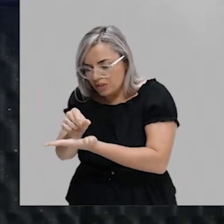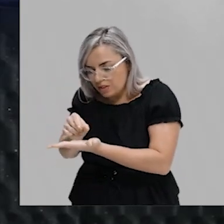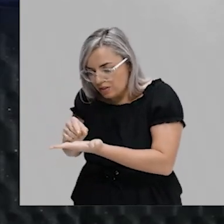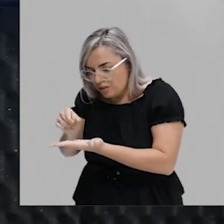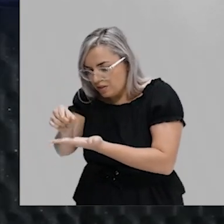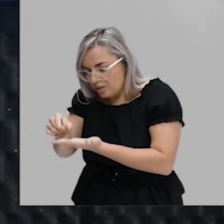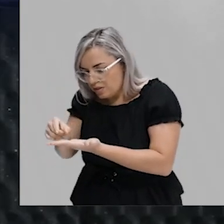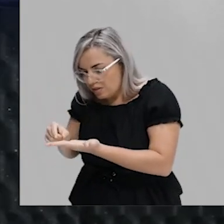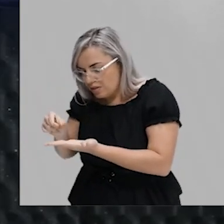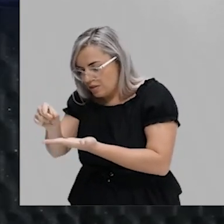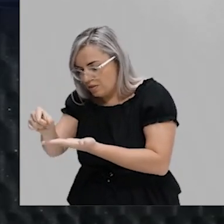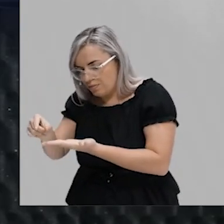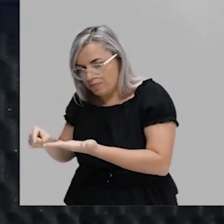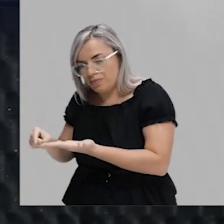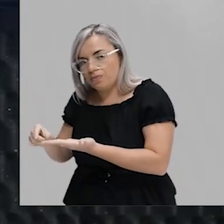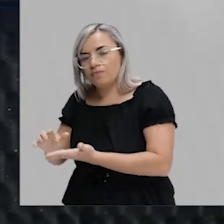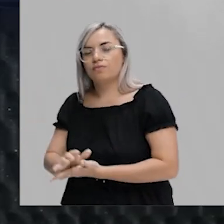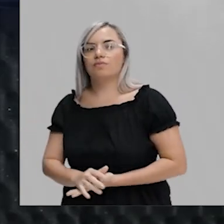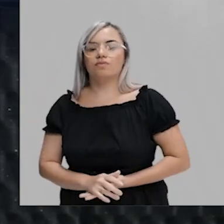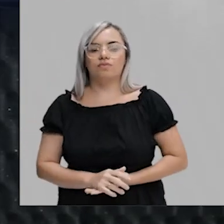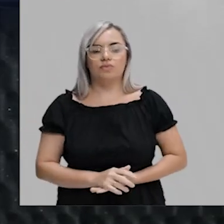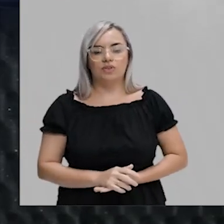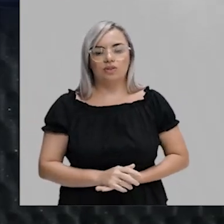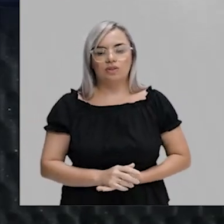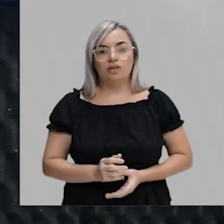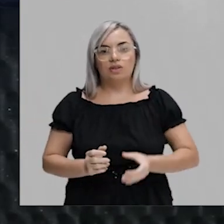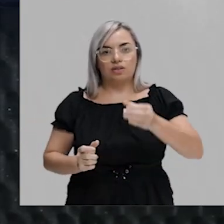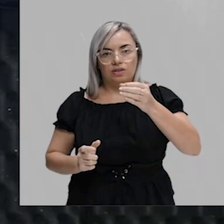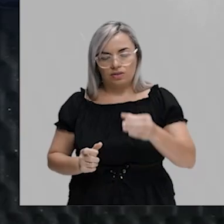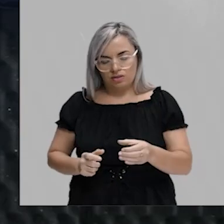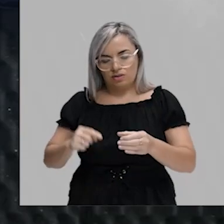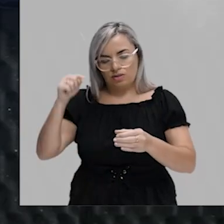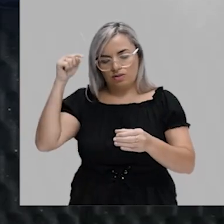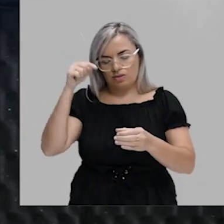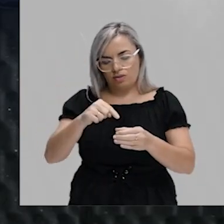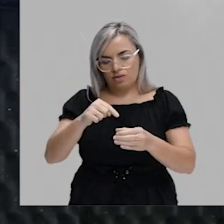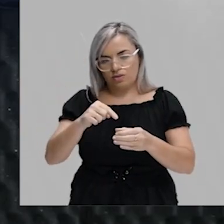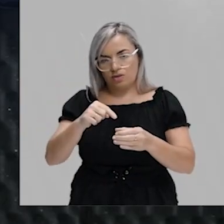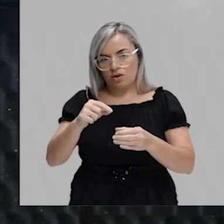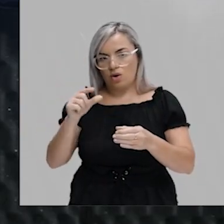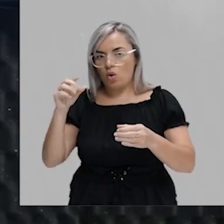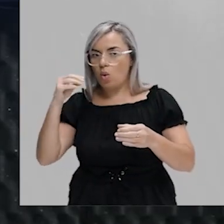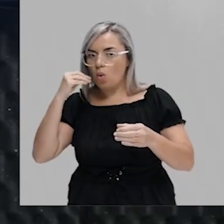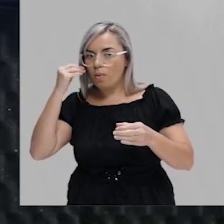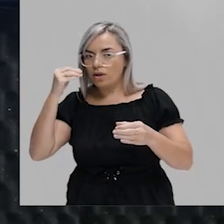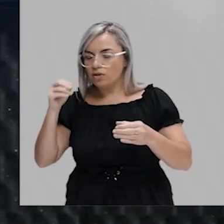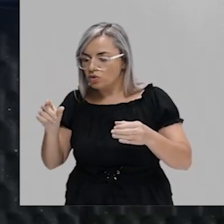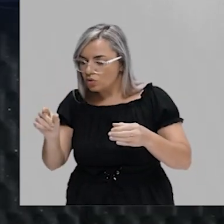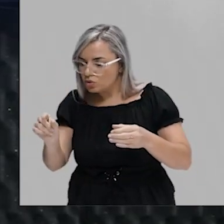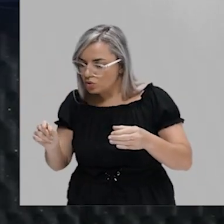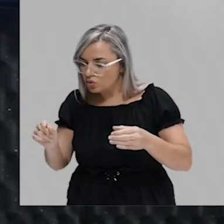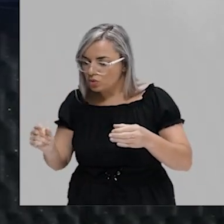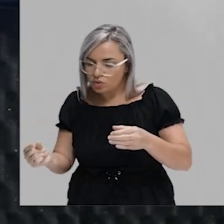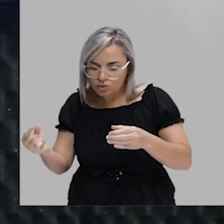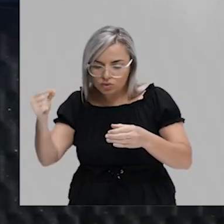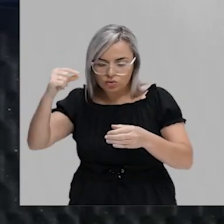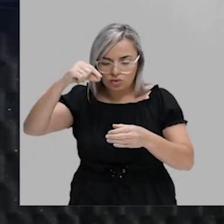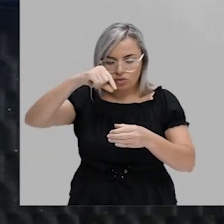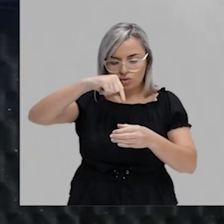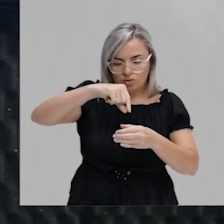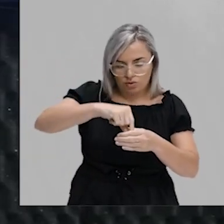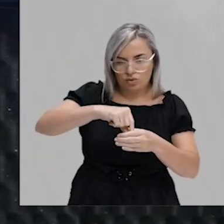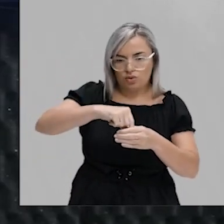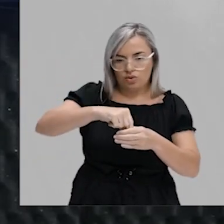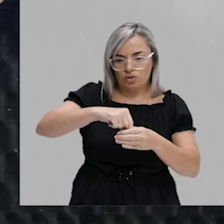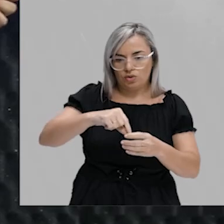específicas. Quando eu tenho aqui dentro desse tubo uma amostra de DNA, eu tenho, por exemplo, a amostra de DNA de um indivíduo